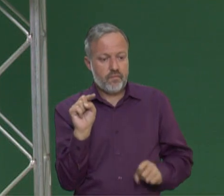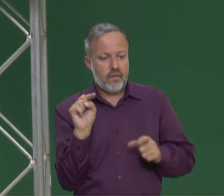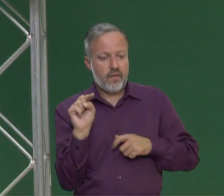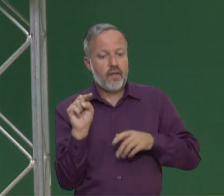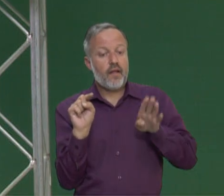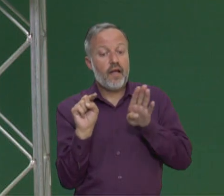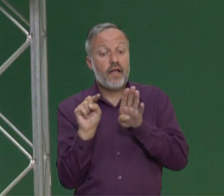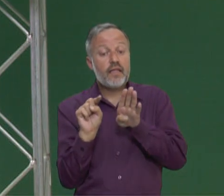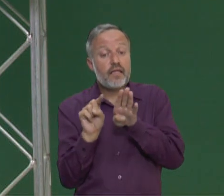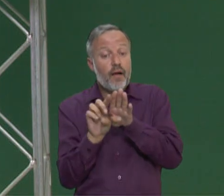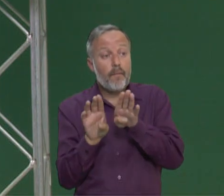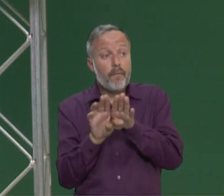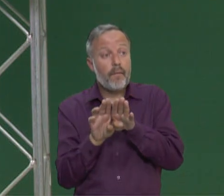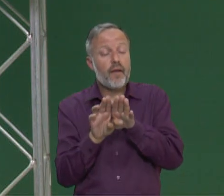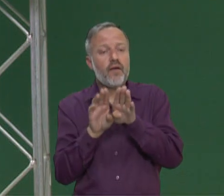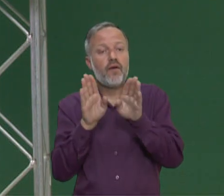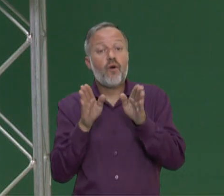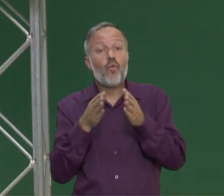entonação ao falar.